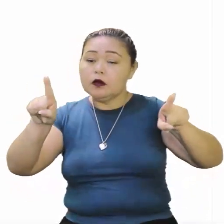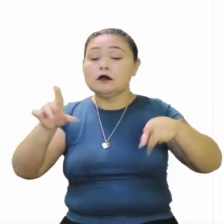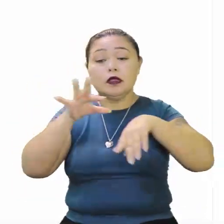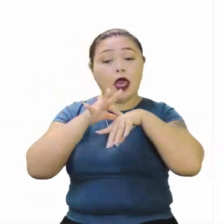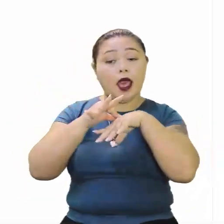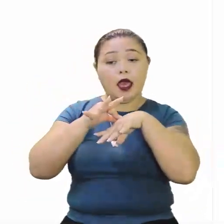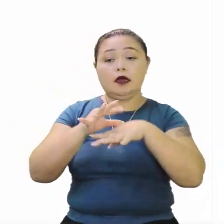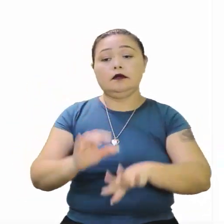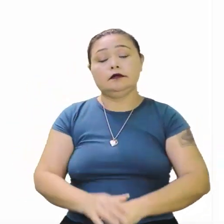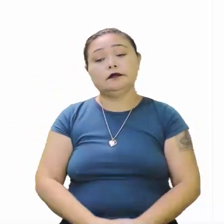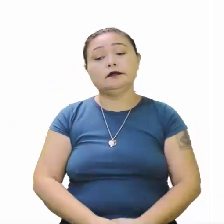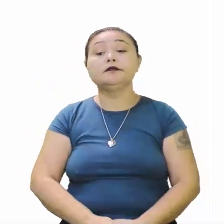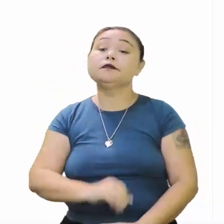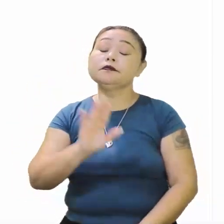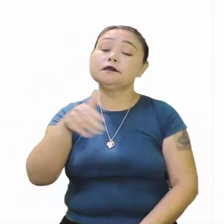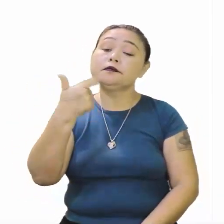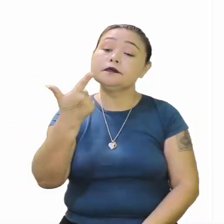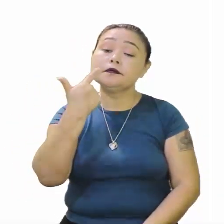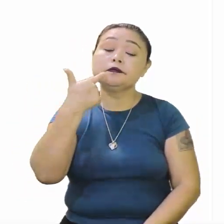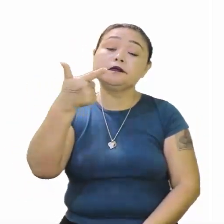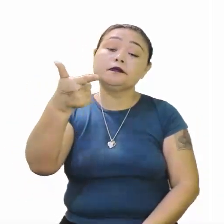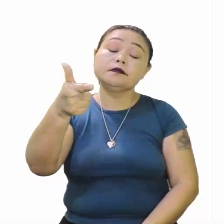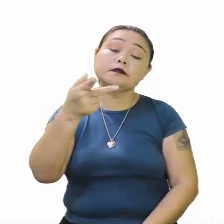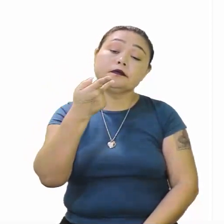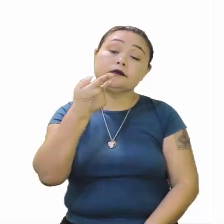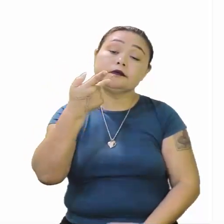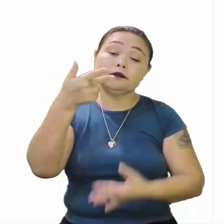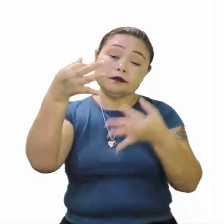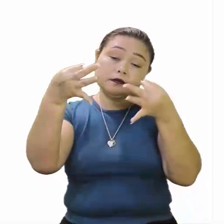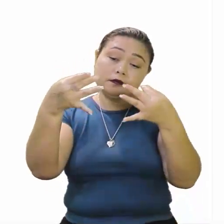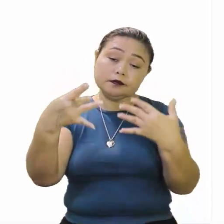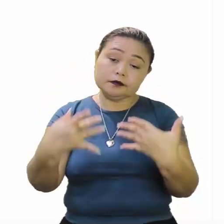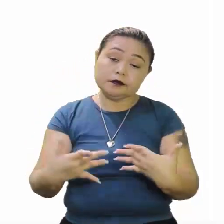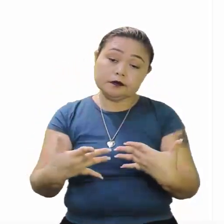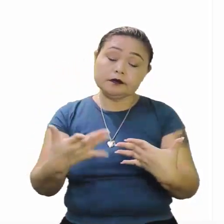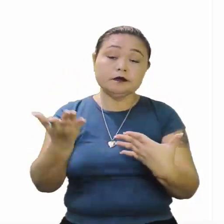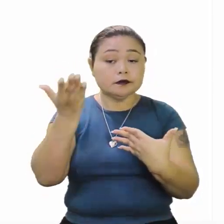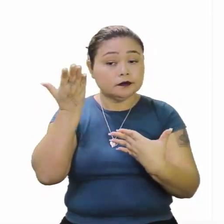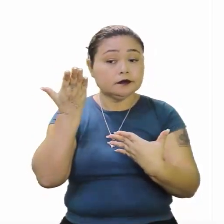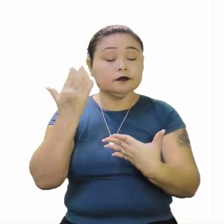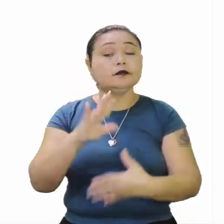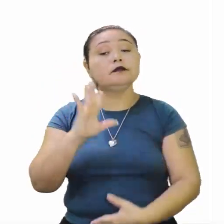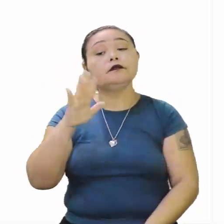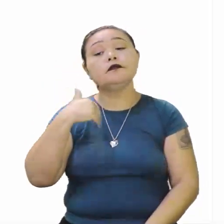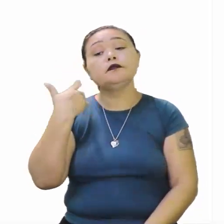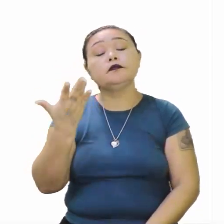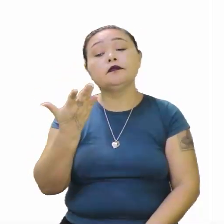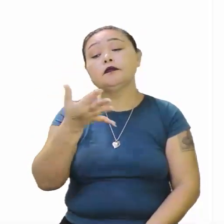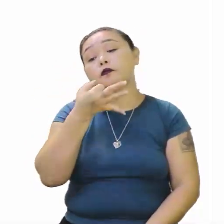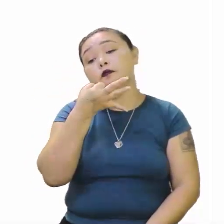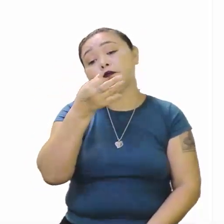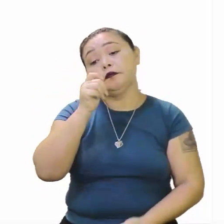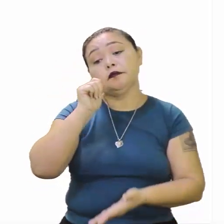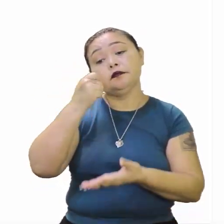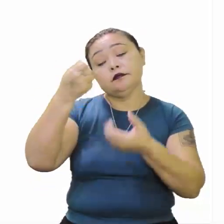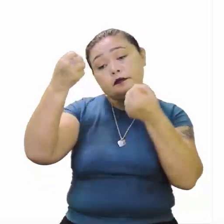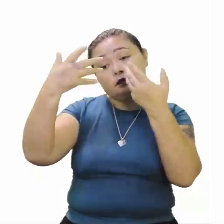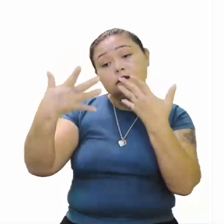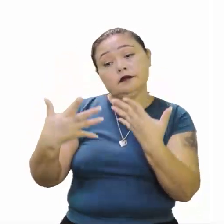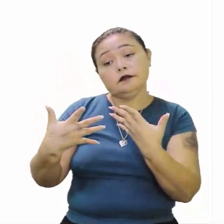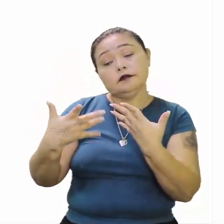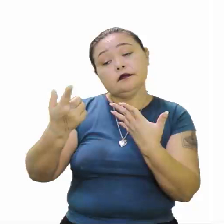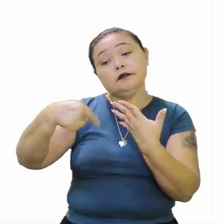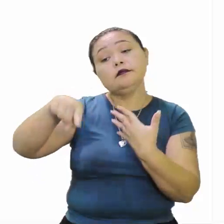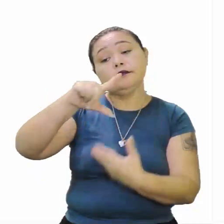churrasco? O que você teria a dizer sobre isso? Qual o comentário que você